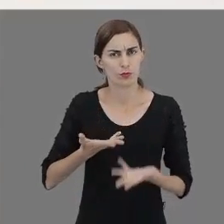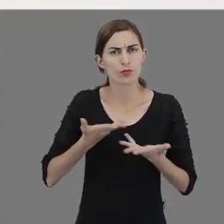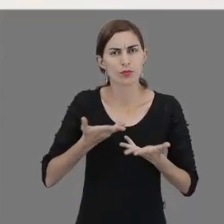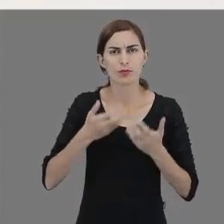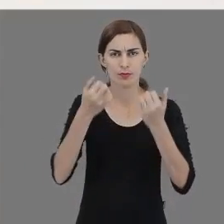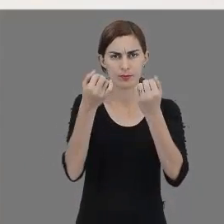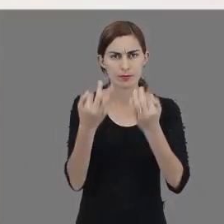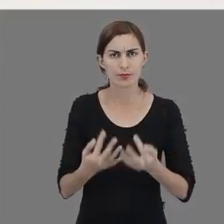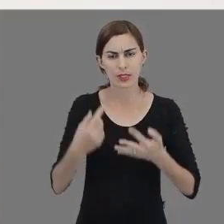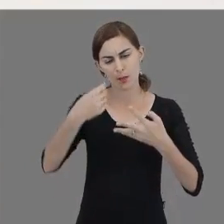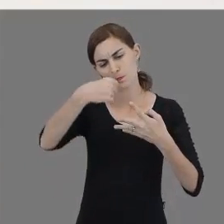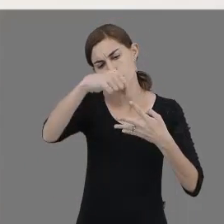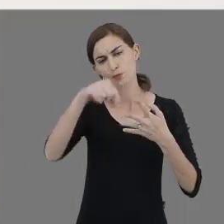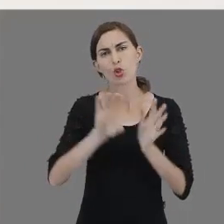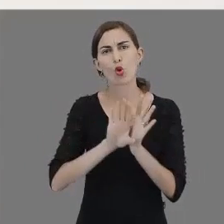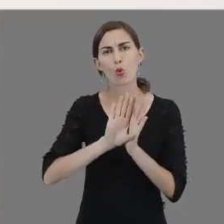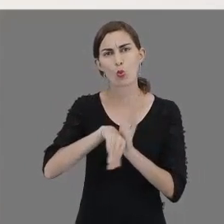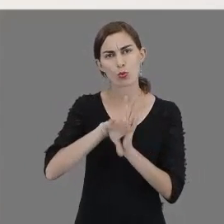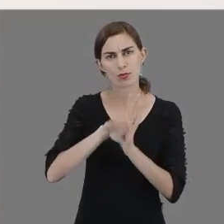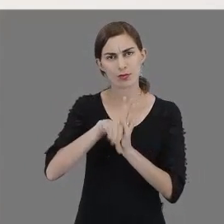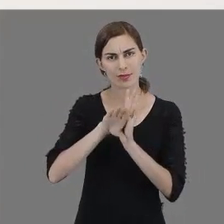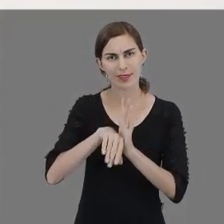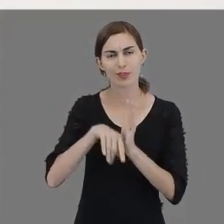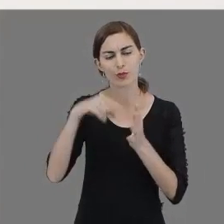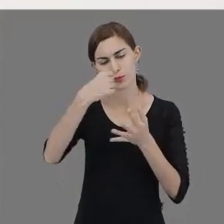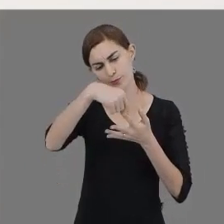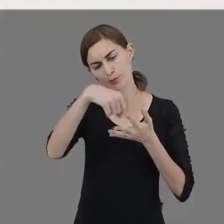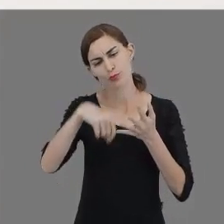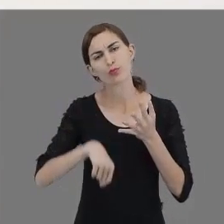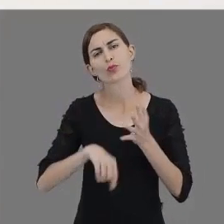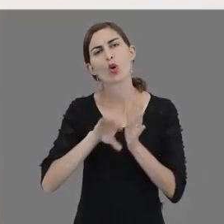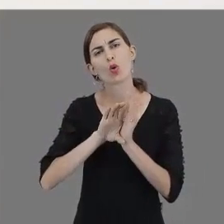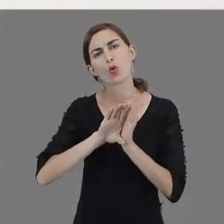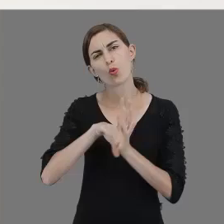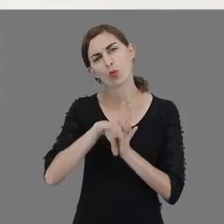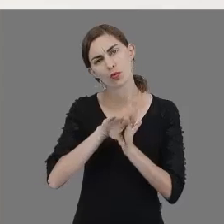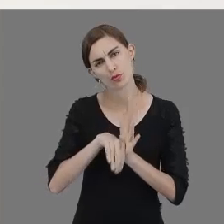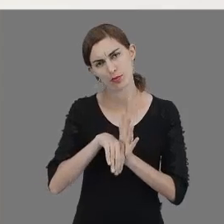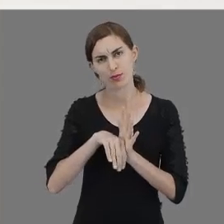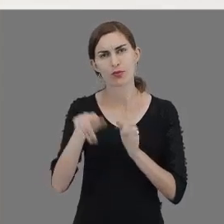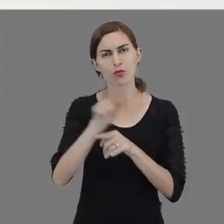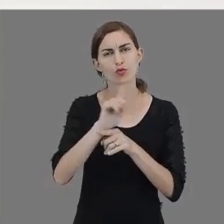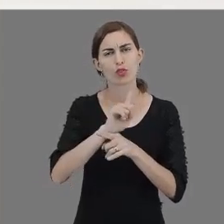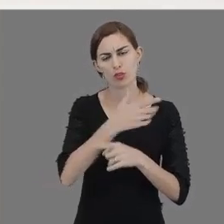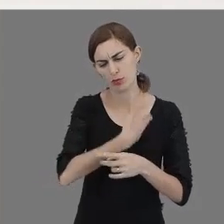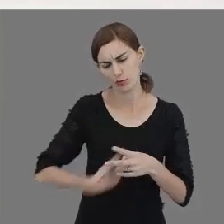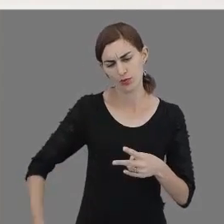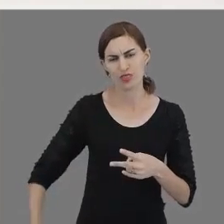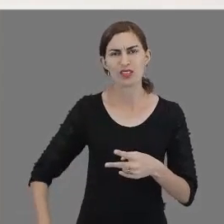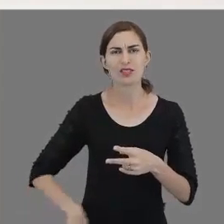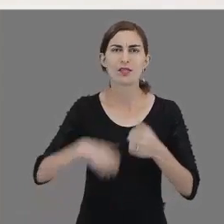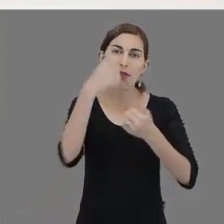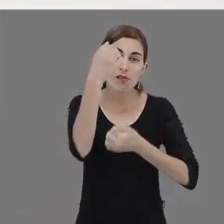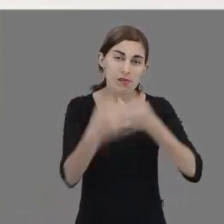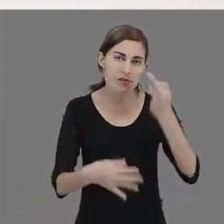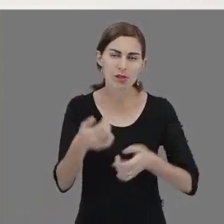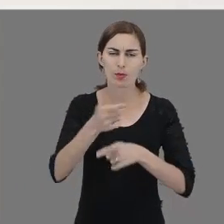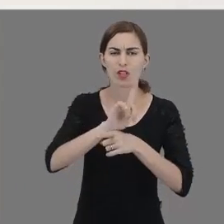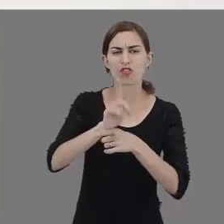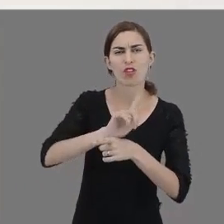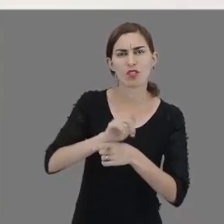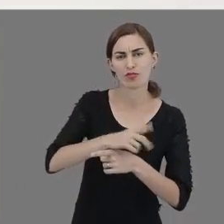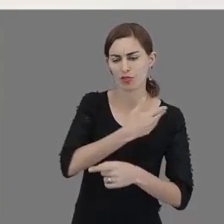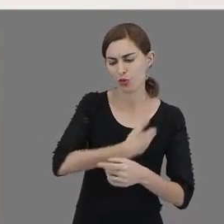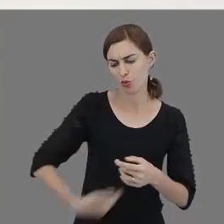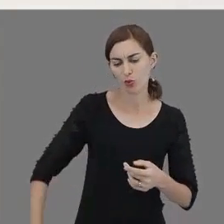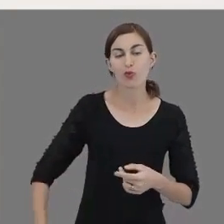de definir alguns conceitos, né? O primeiro deles é o conceito de gestão pública. Se a gente for dividir essas palavrinhas, né, gestão e pública, a